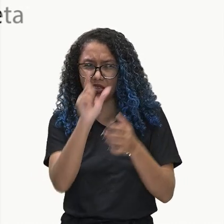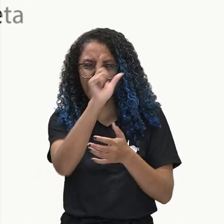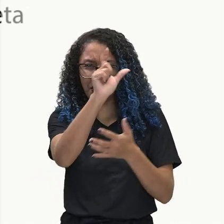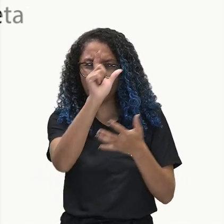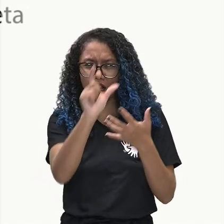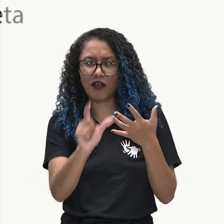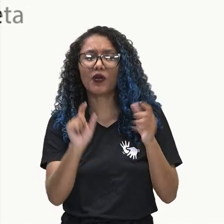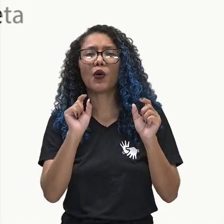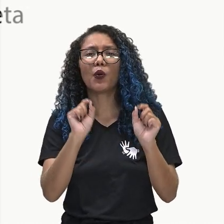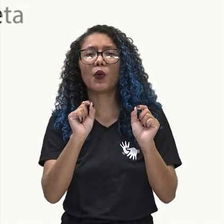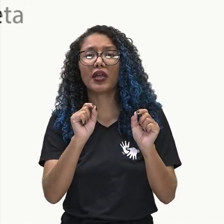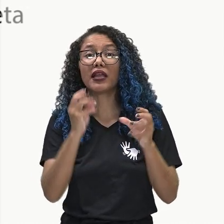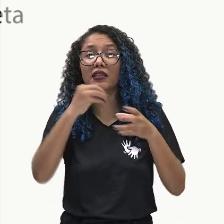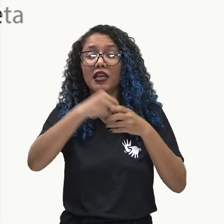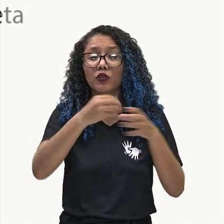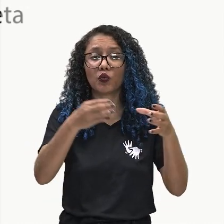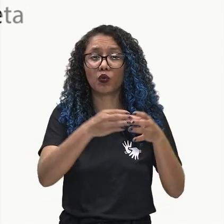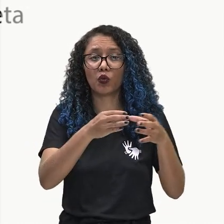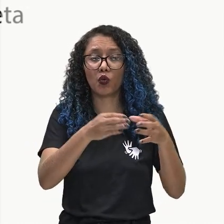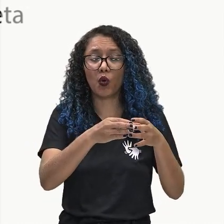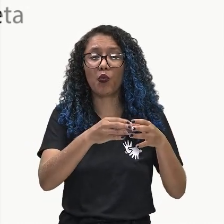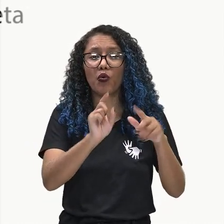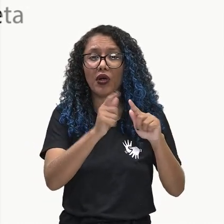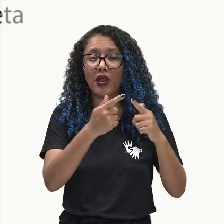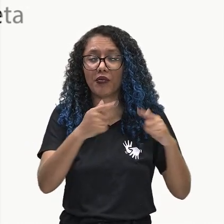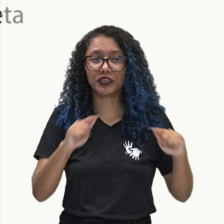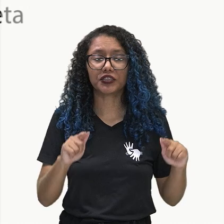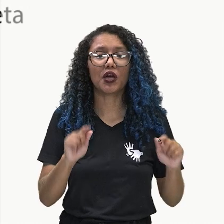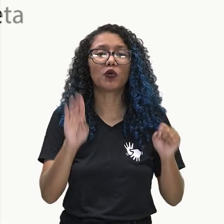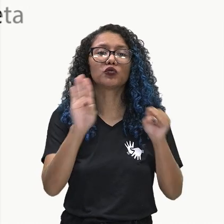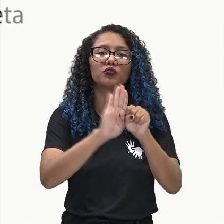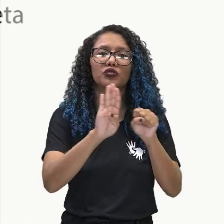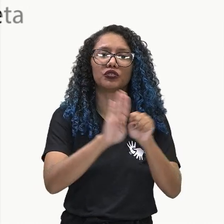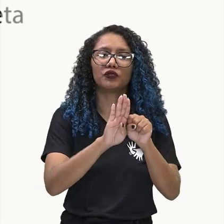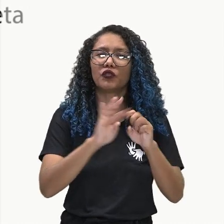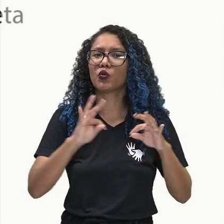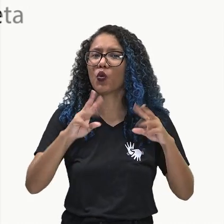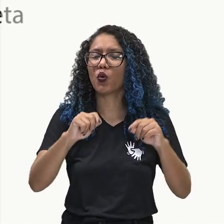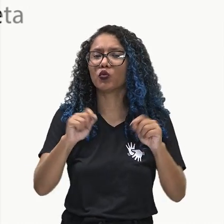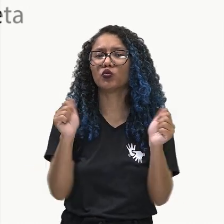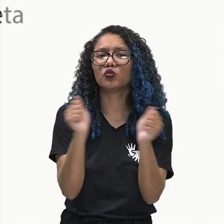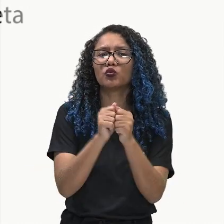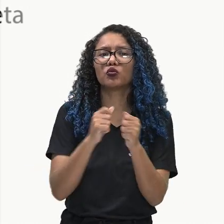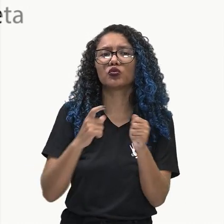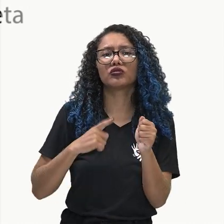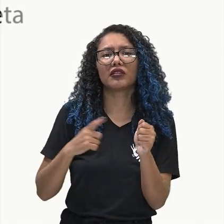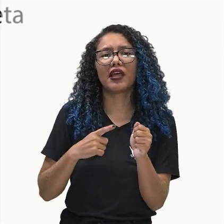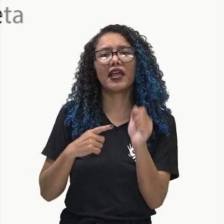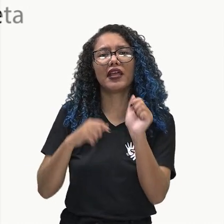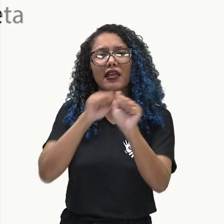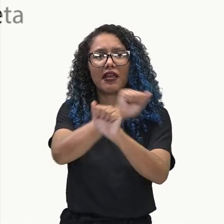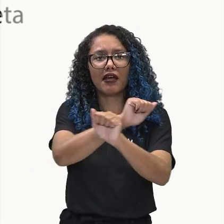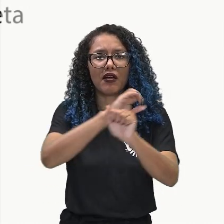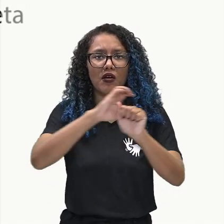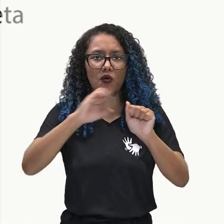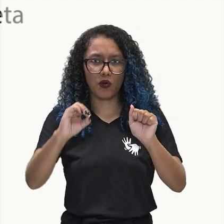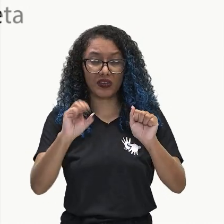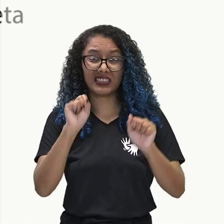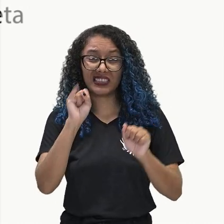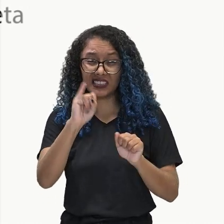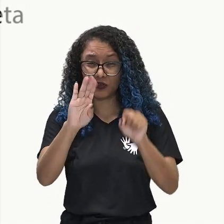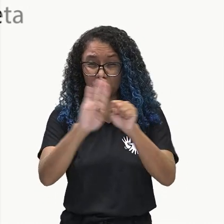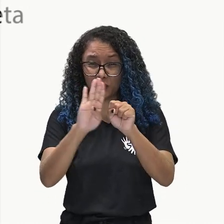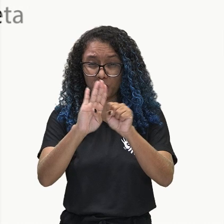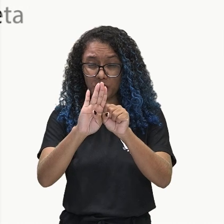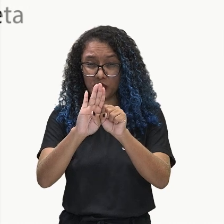substantivos. E eles estão sendo acompanhados por artigos. Toda vez que a gente vê um substantivo acompanhado